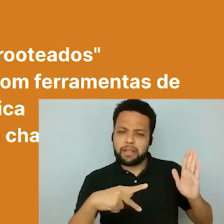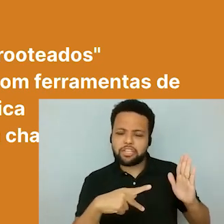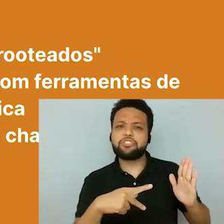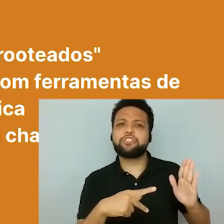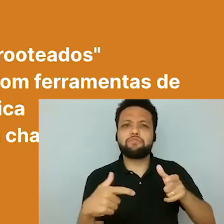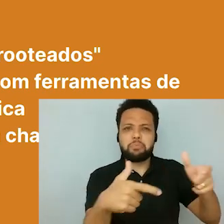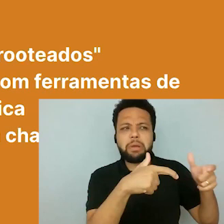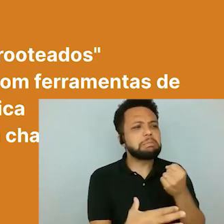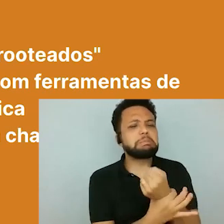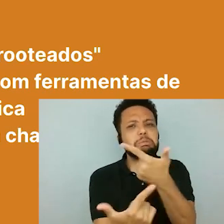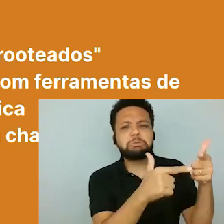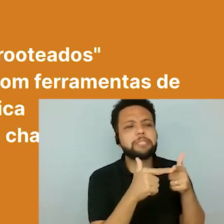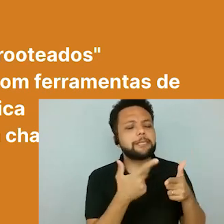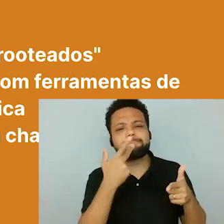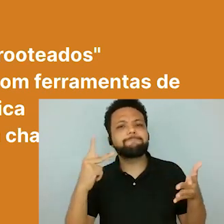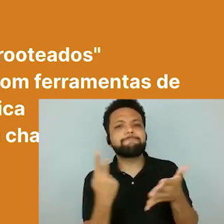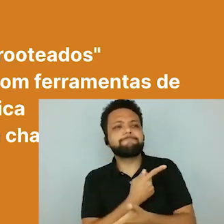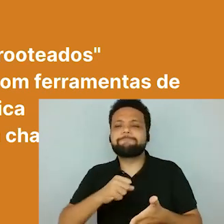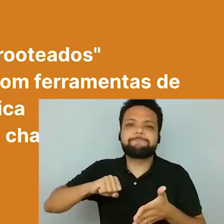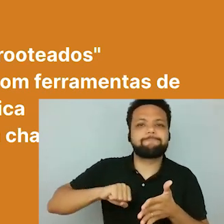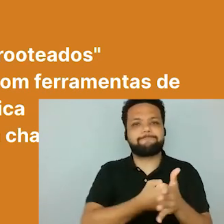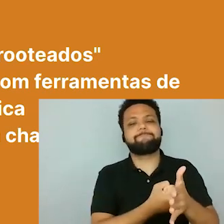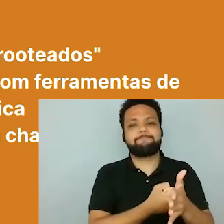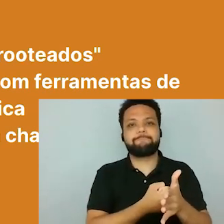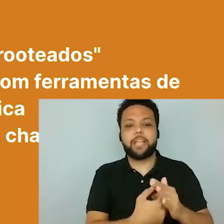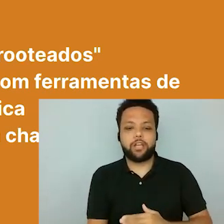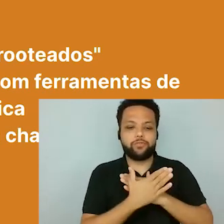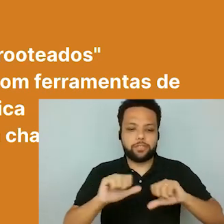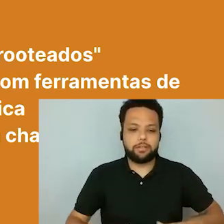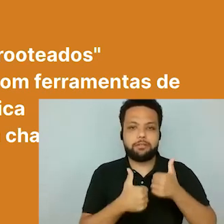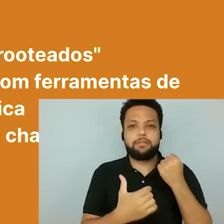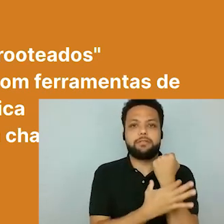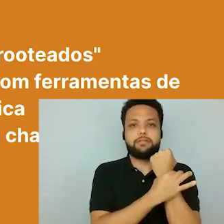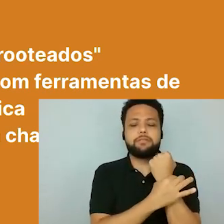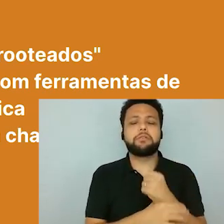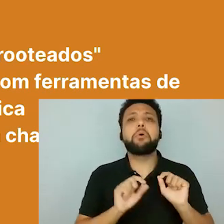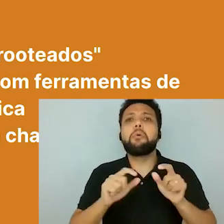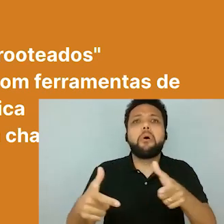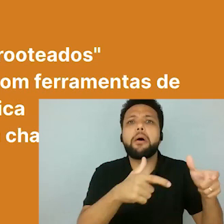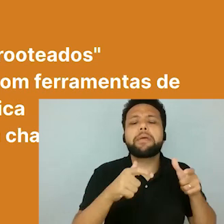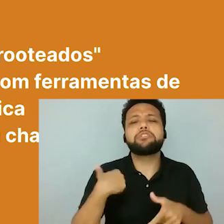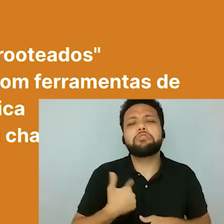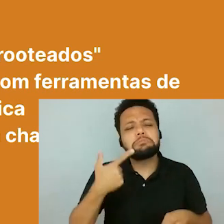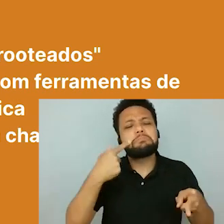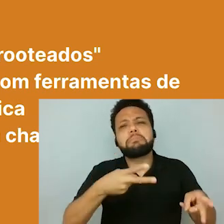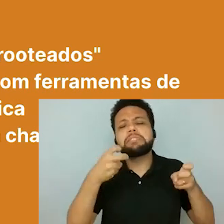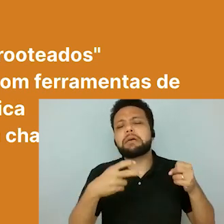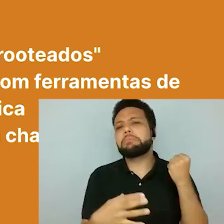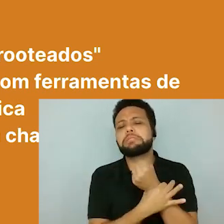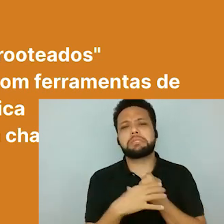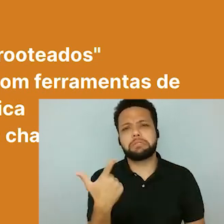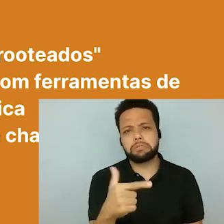esses ambientes facilitam a exposição de dados dos usuários. E quais ambientes que consideramos inseguros, né? Alguns exemplos